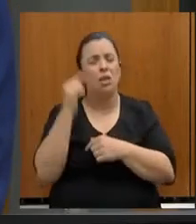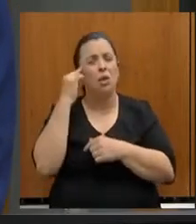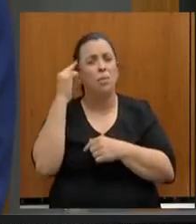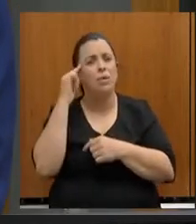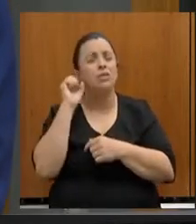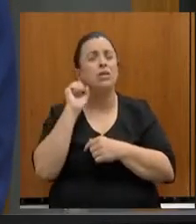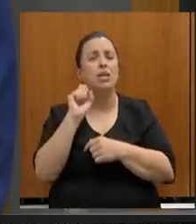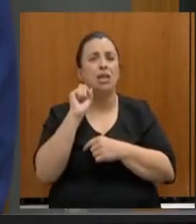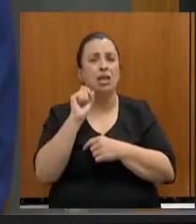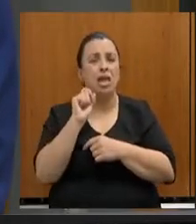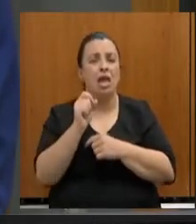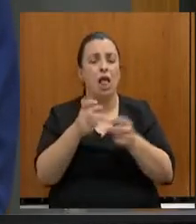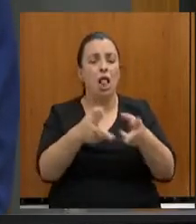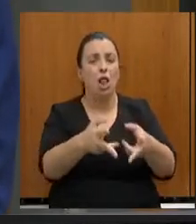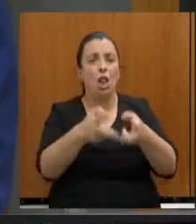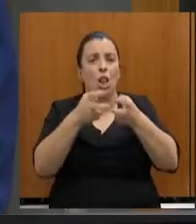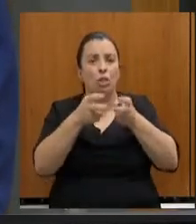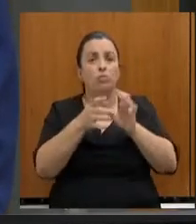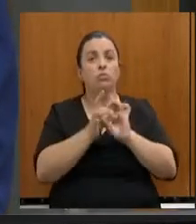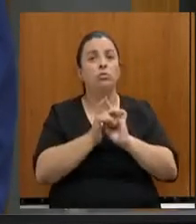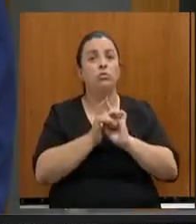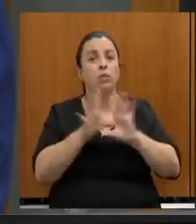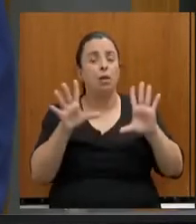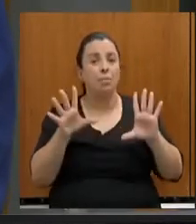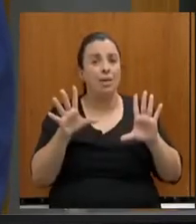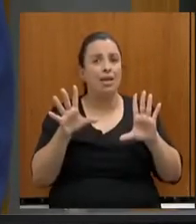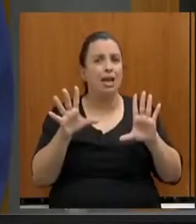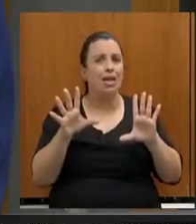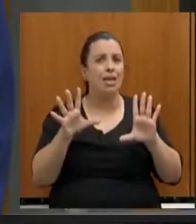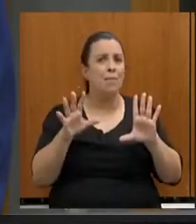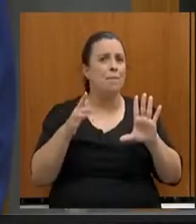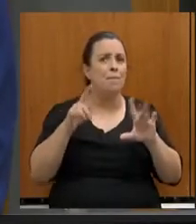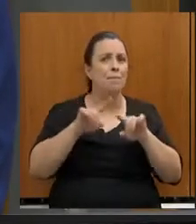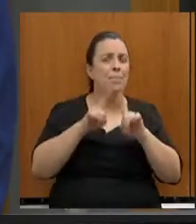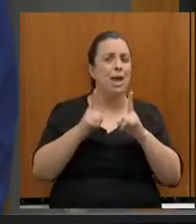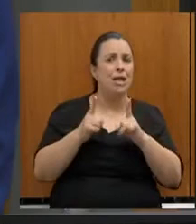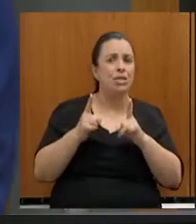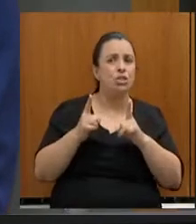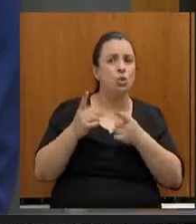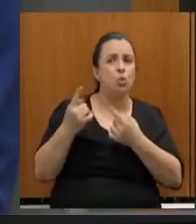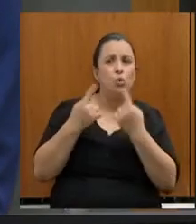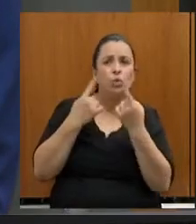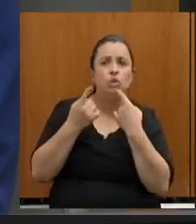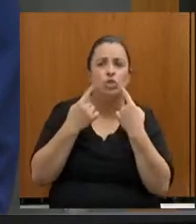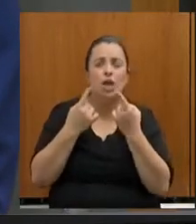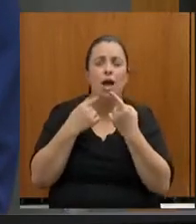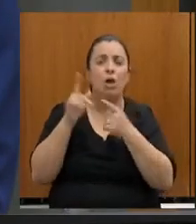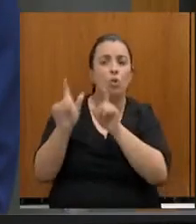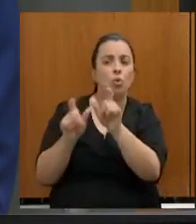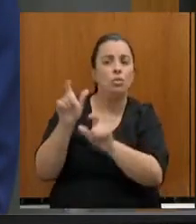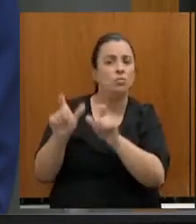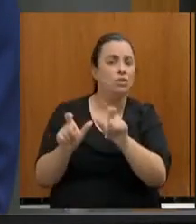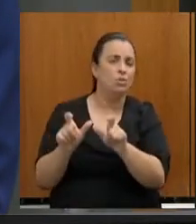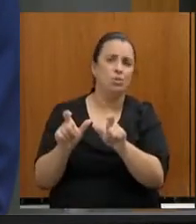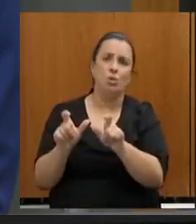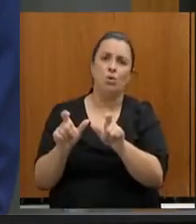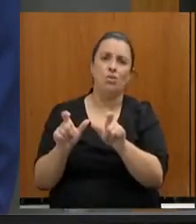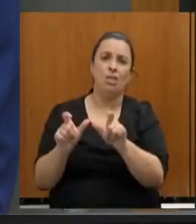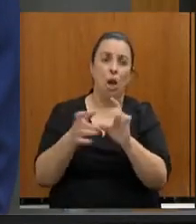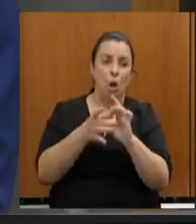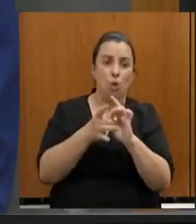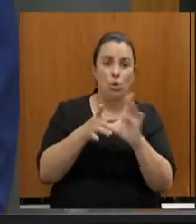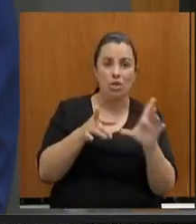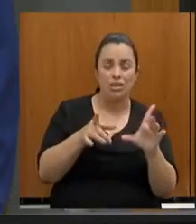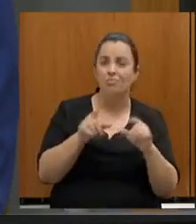sem o verdadeiro diálogo e envolvimento das pessoas Acho que sim é é é um